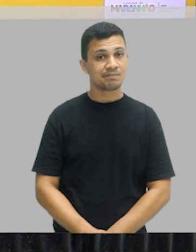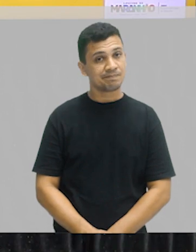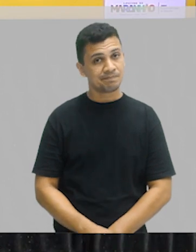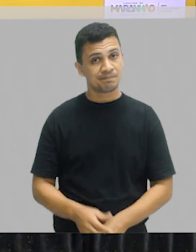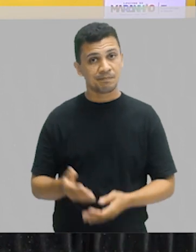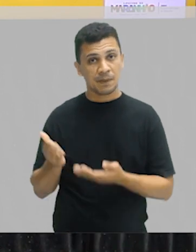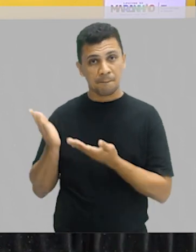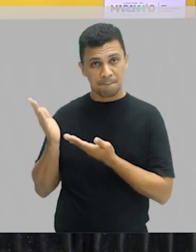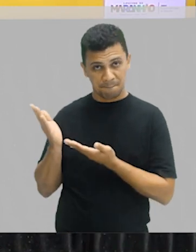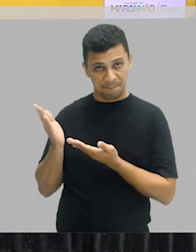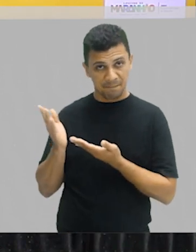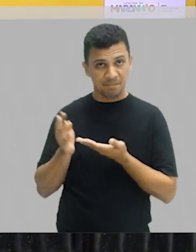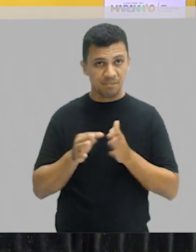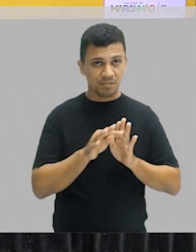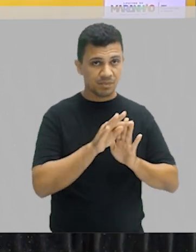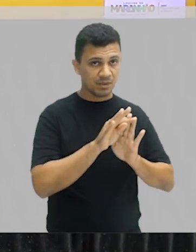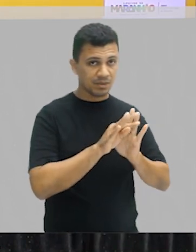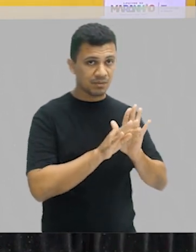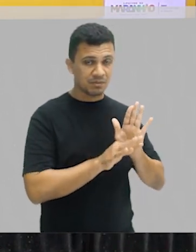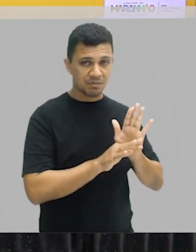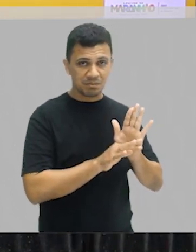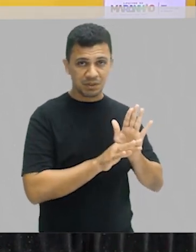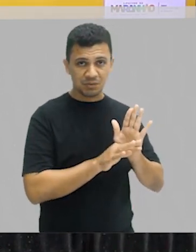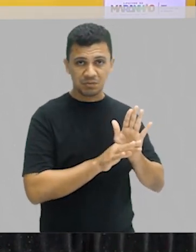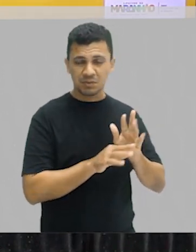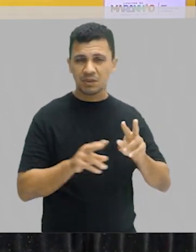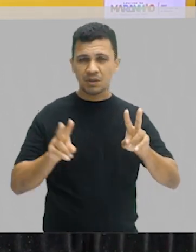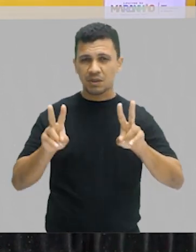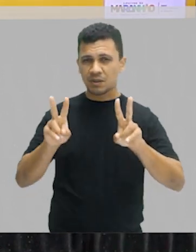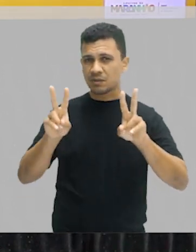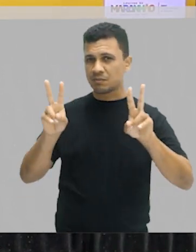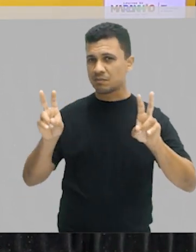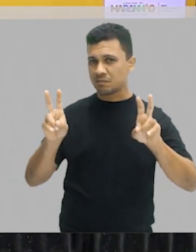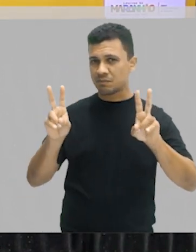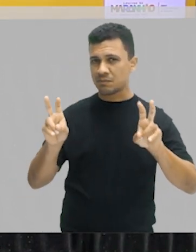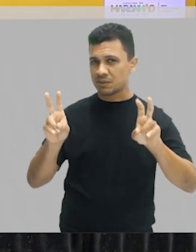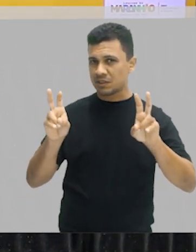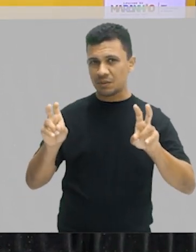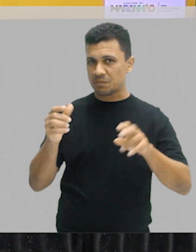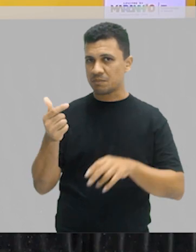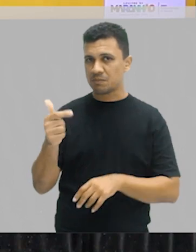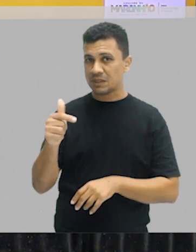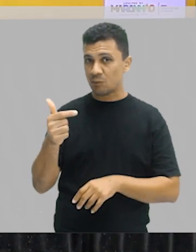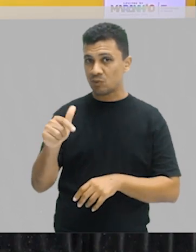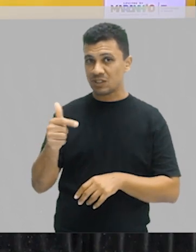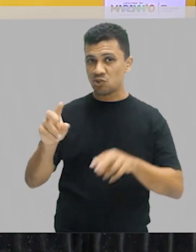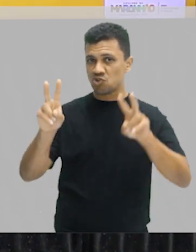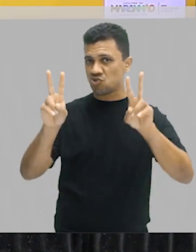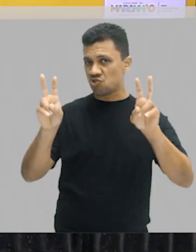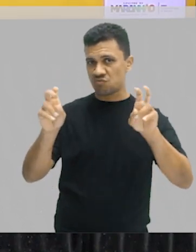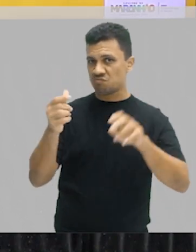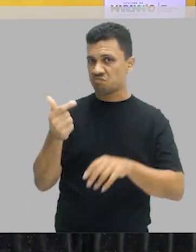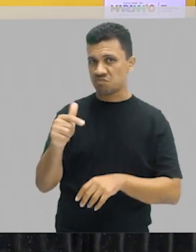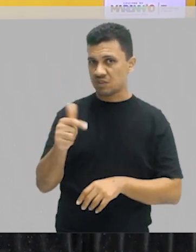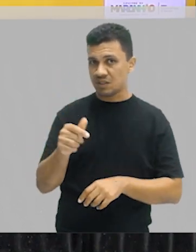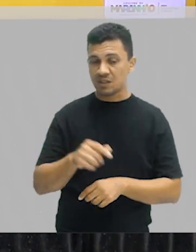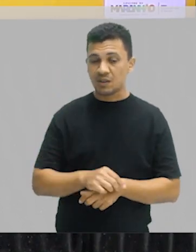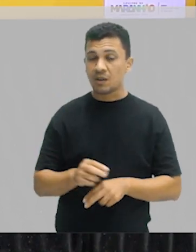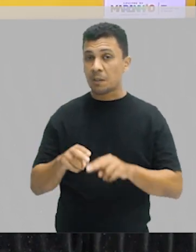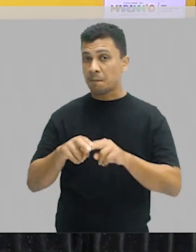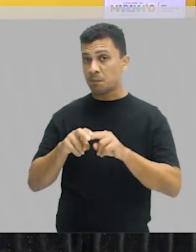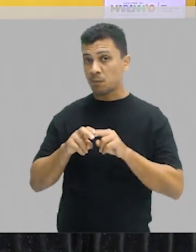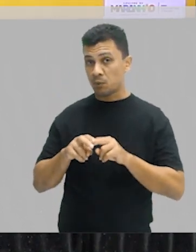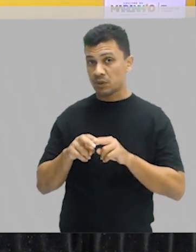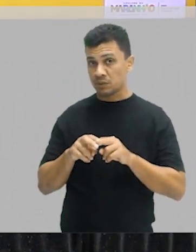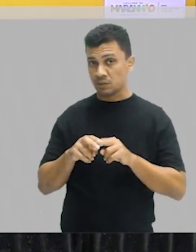gente, aqui eu não tenho tema novamente, não tenho o título do texto, então eu vou apelar